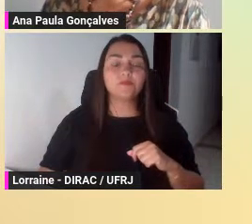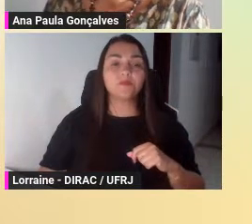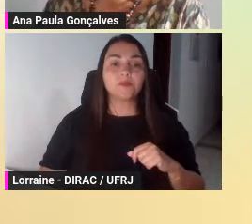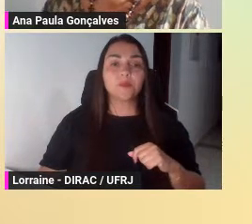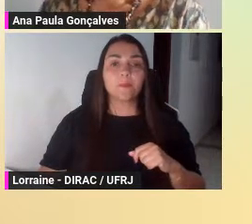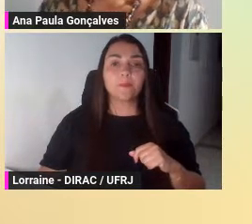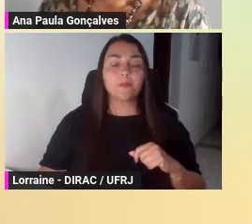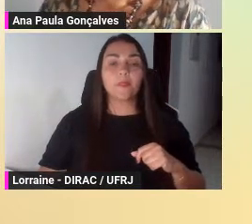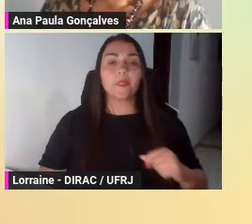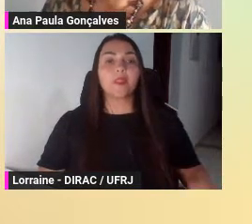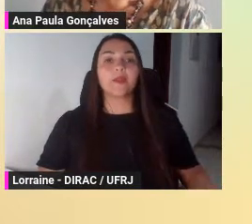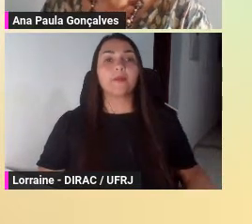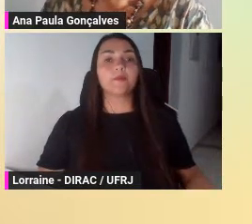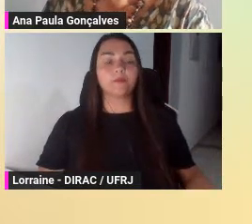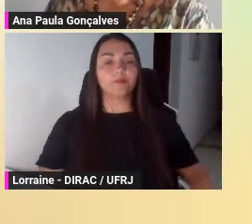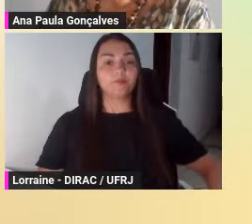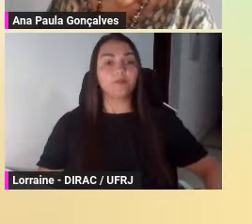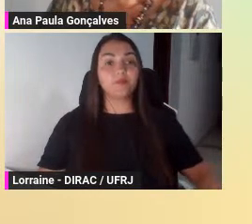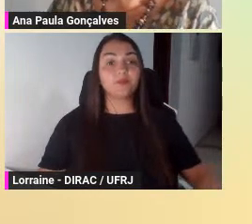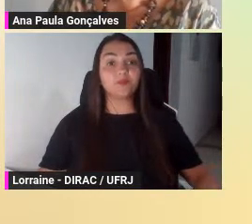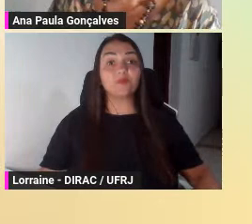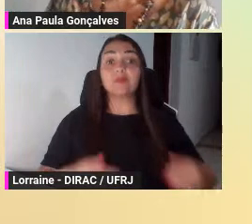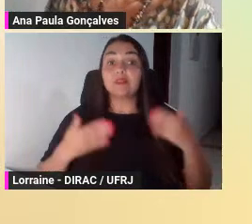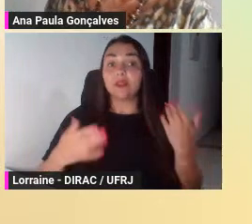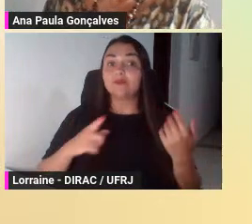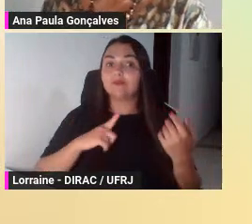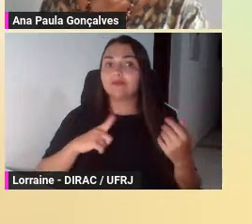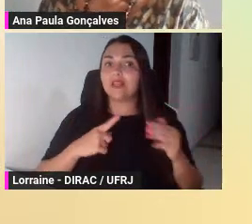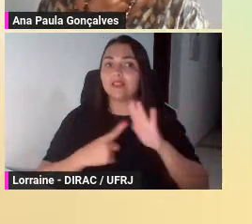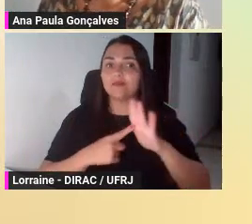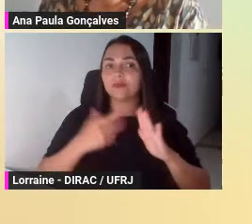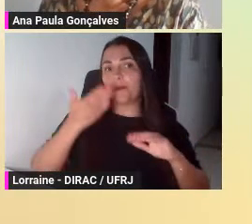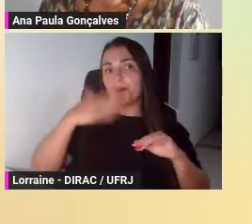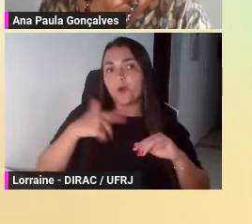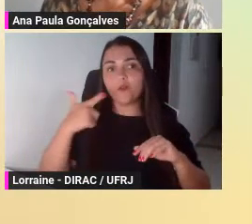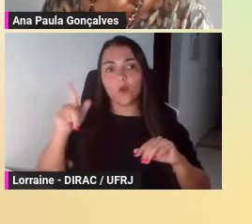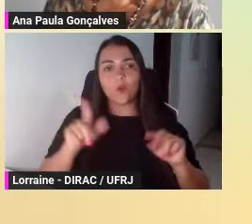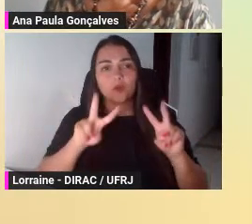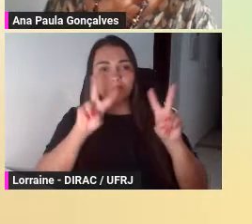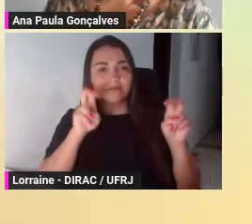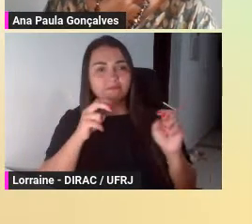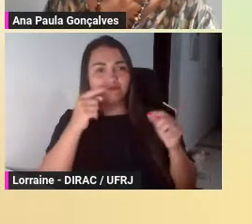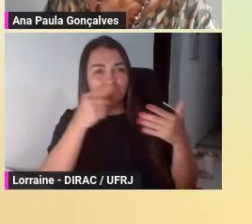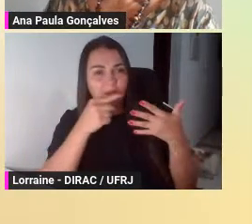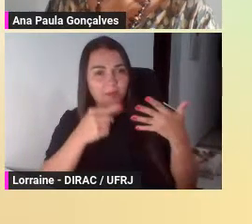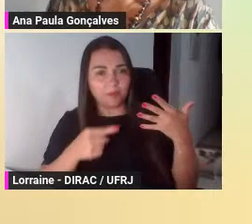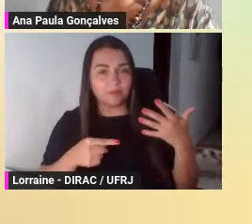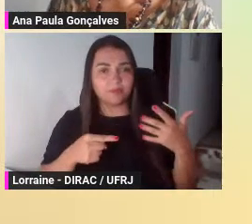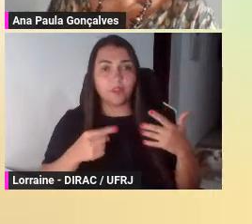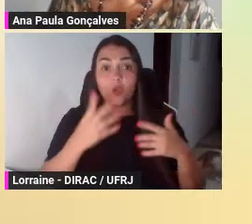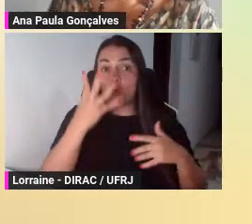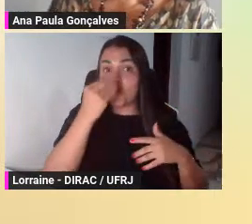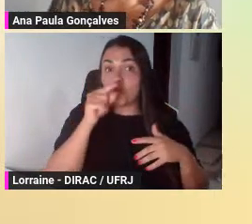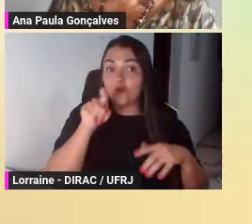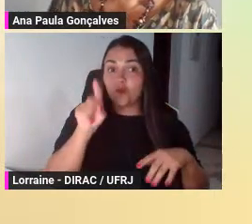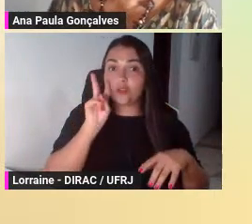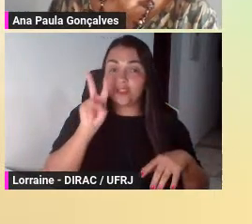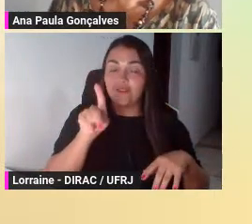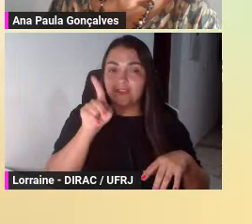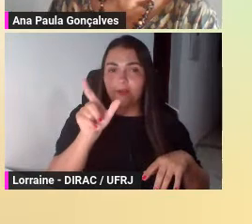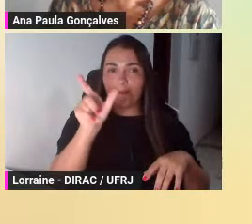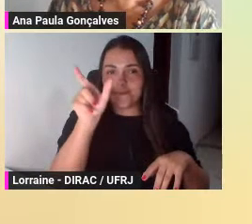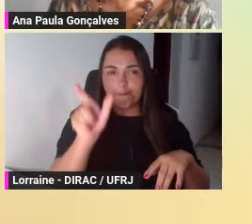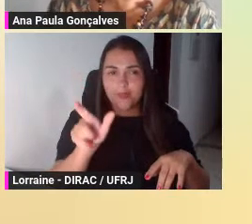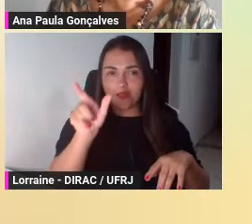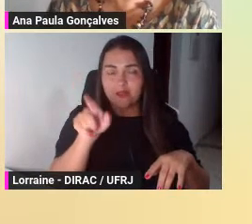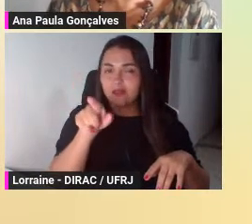E aí, olha, aparecem outras questões, né? Essa foto que vocês estão vendo, aí no meio do slide, para quem não está